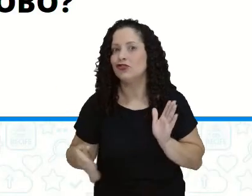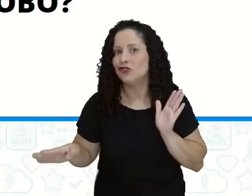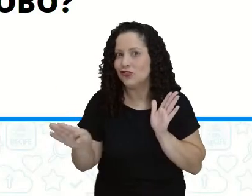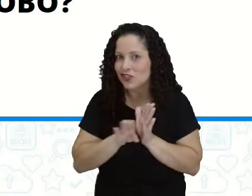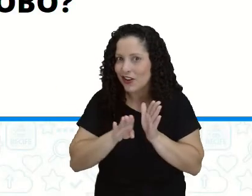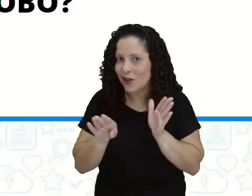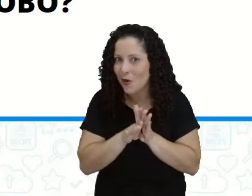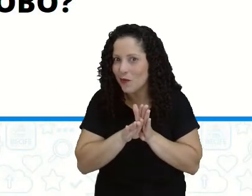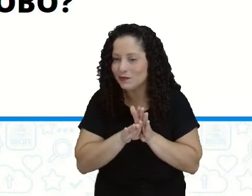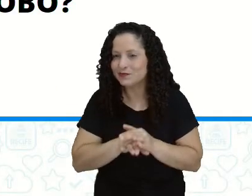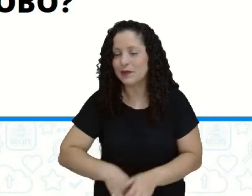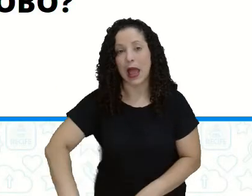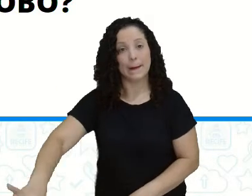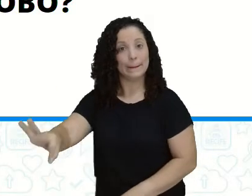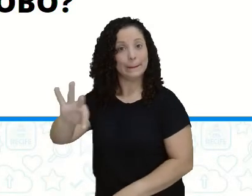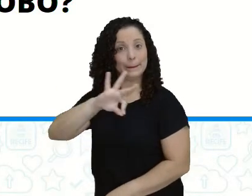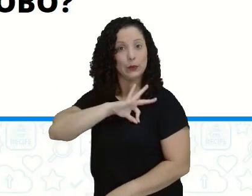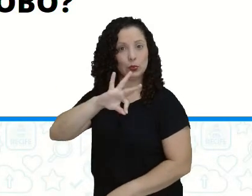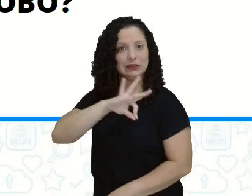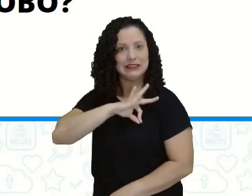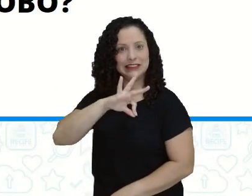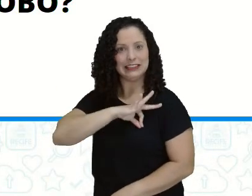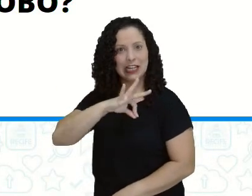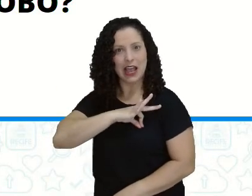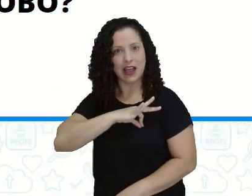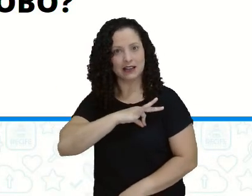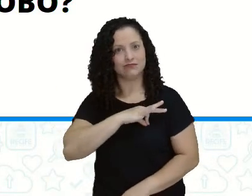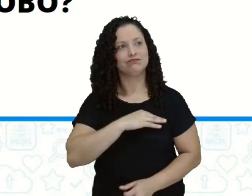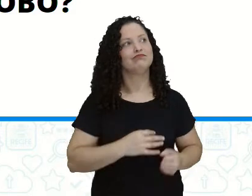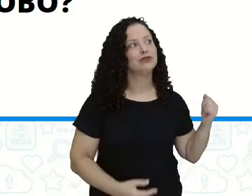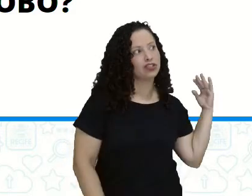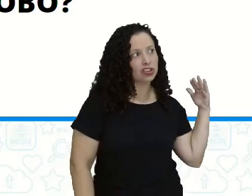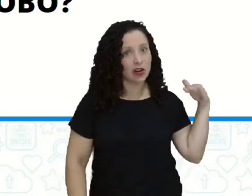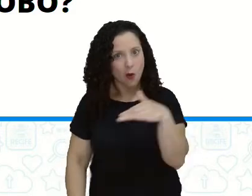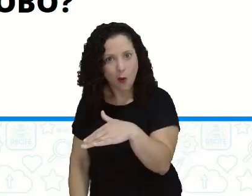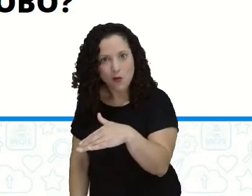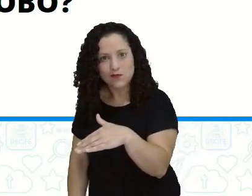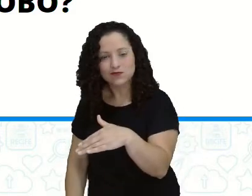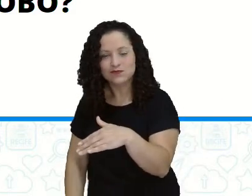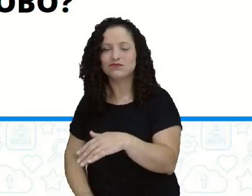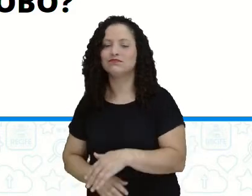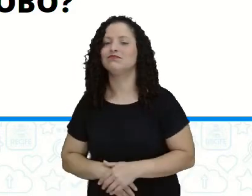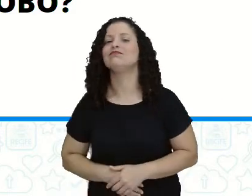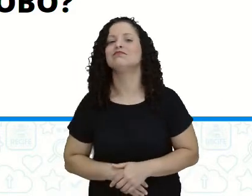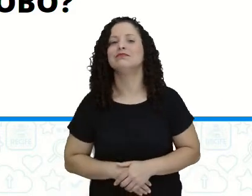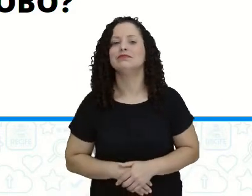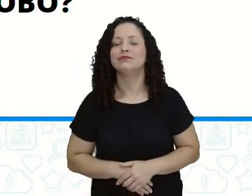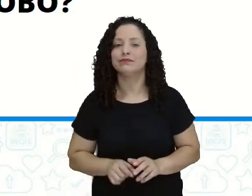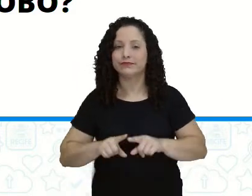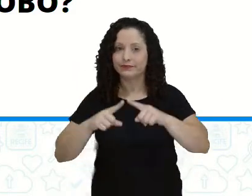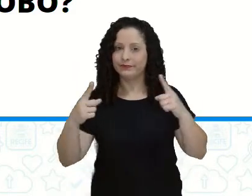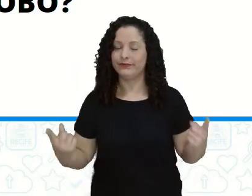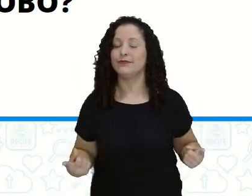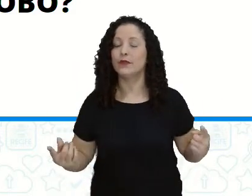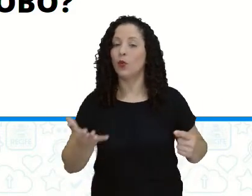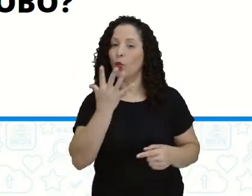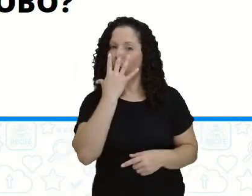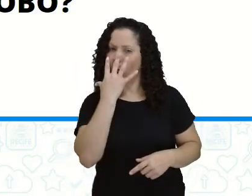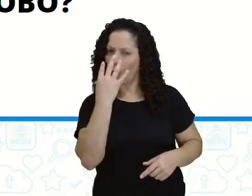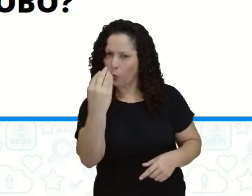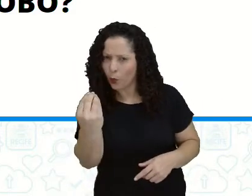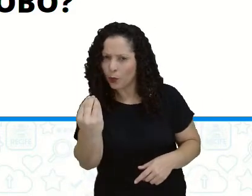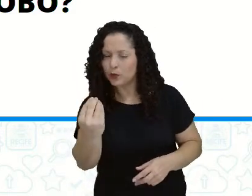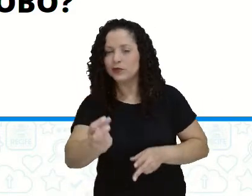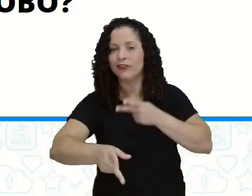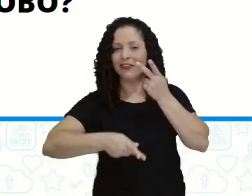Crianças. A polícia chegou no momento. E sabe, não é que o lobo, ele diz que